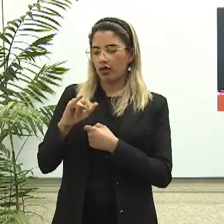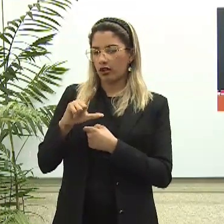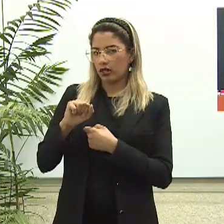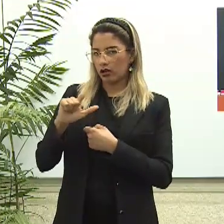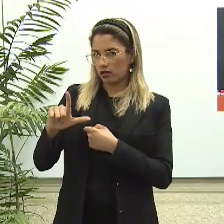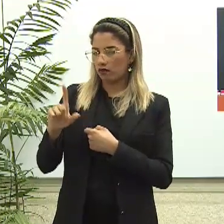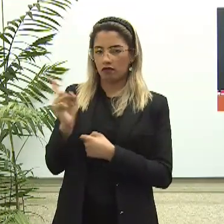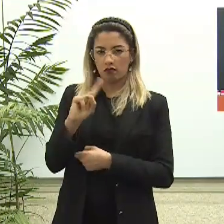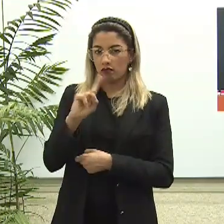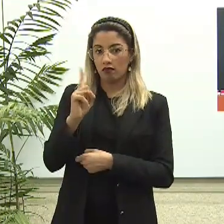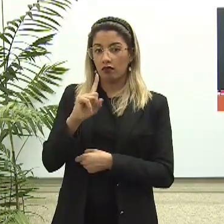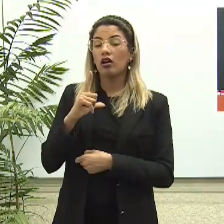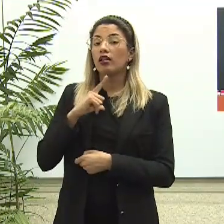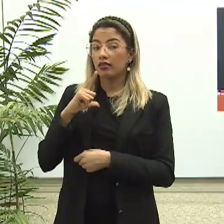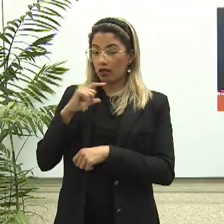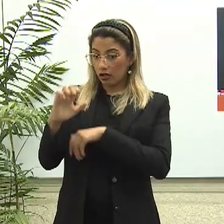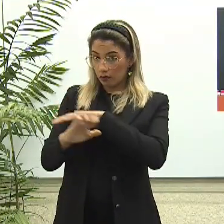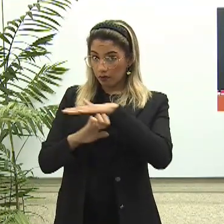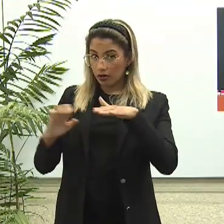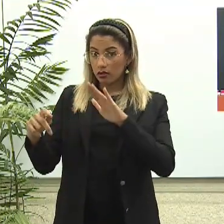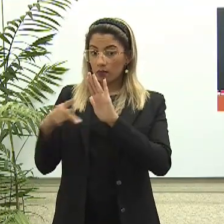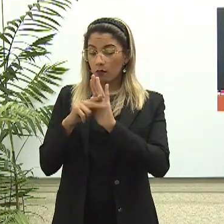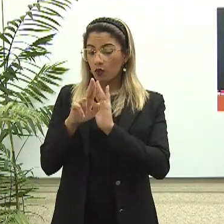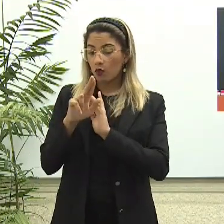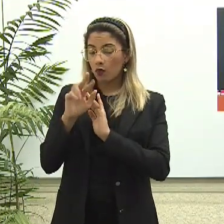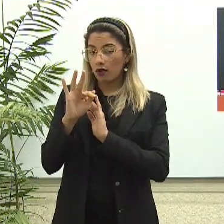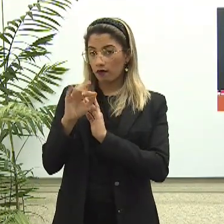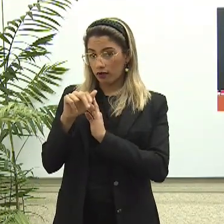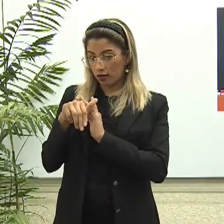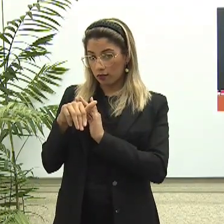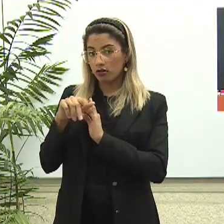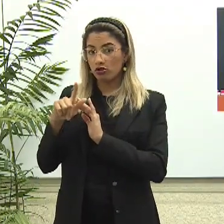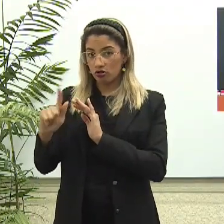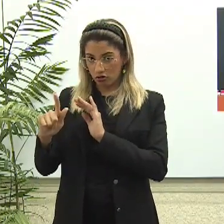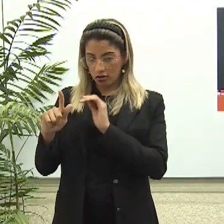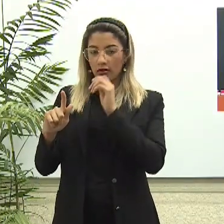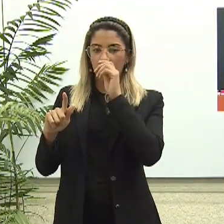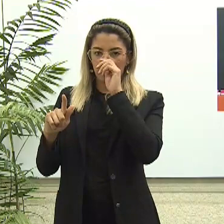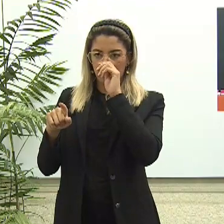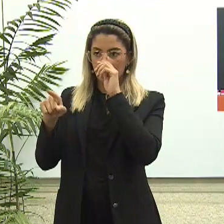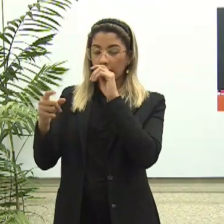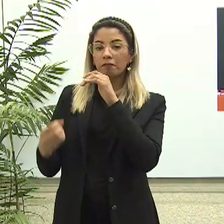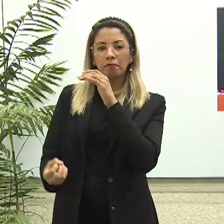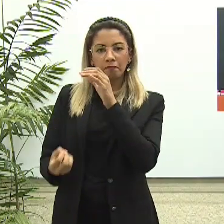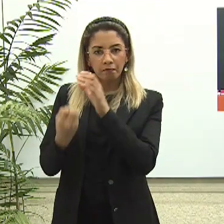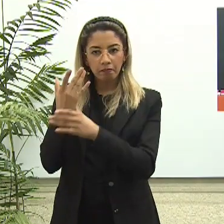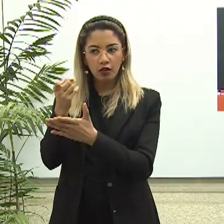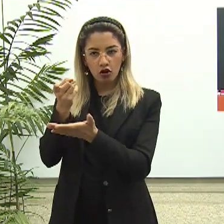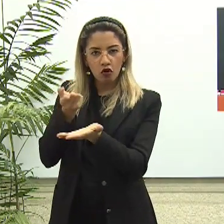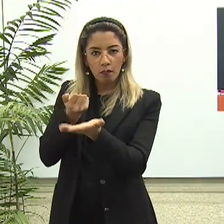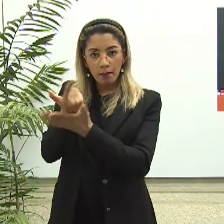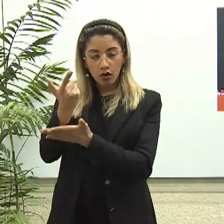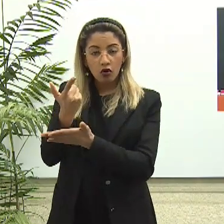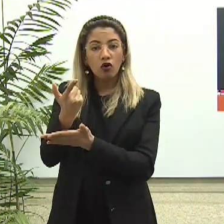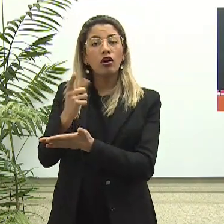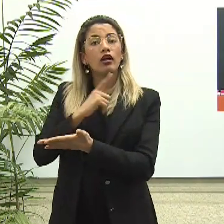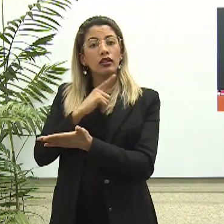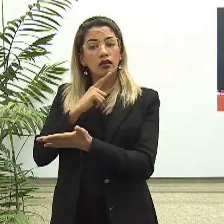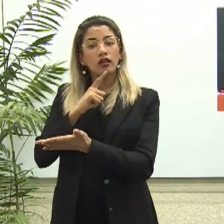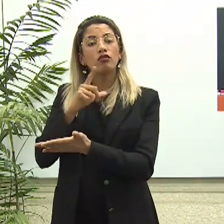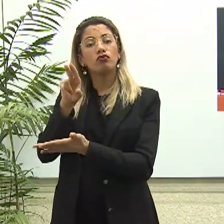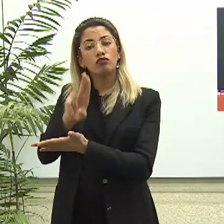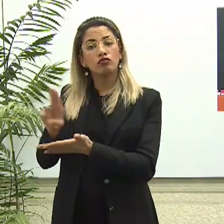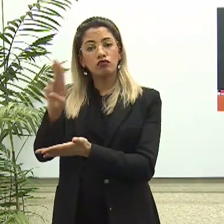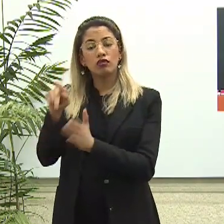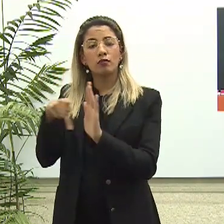empresa da UFMG que desenvolveu o sistema de busca avançado do Google e aí